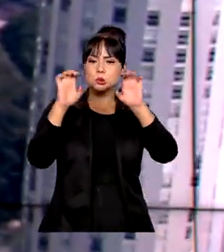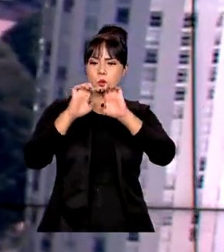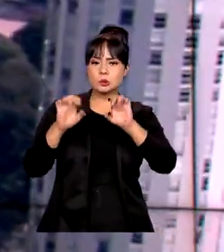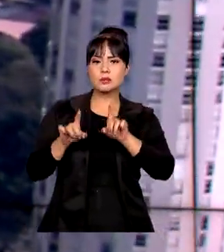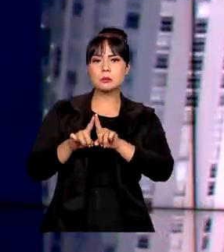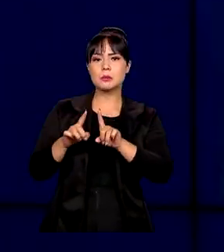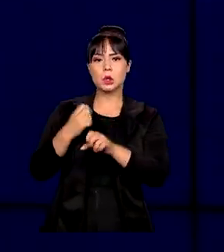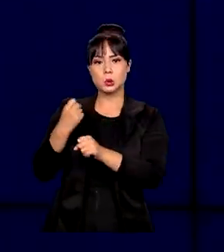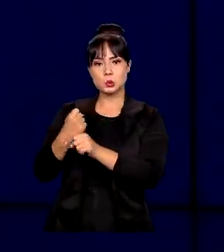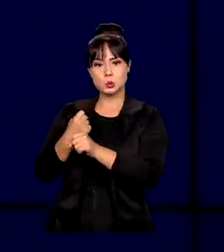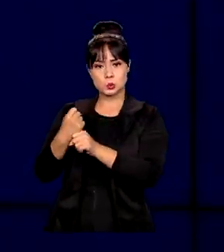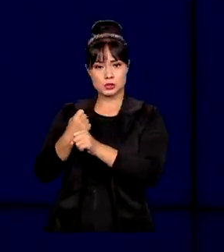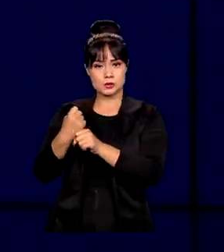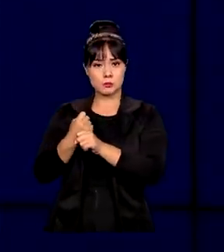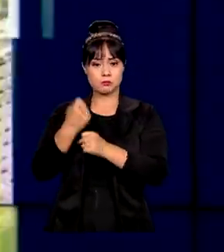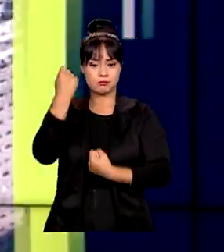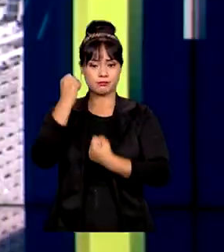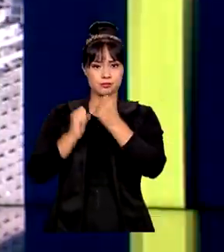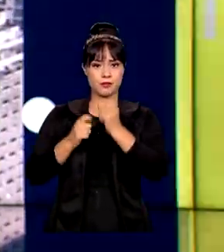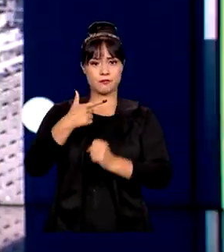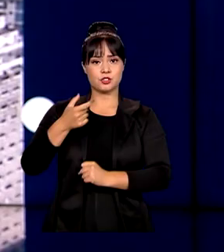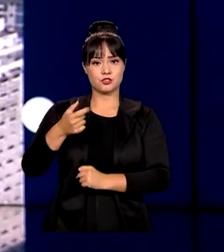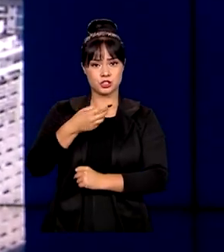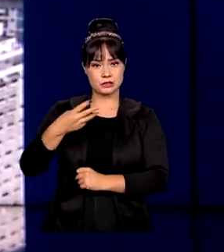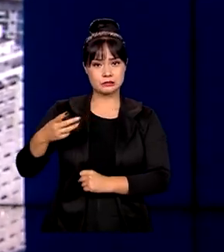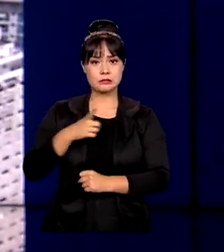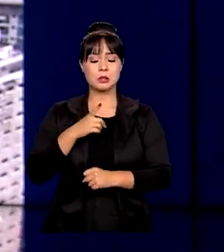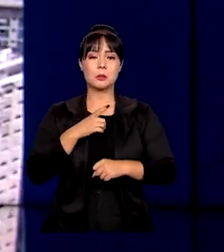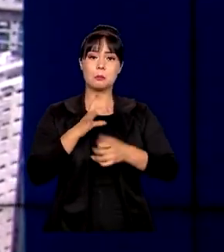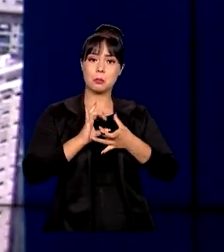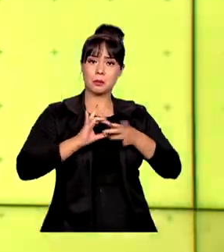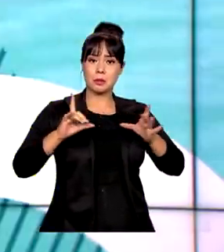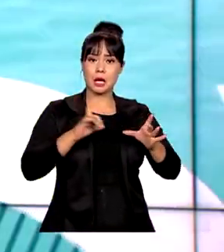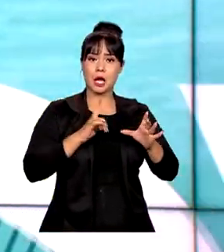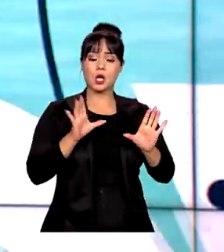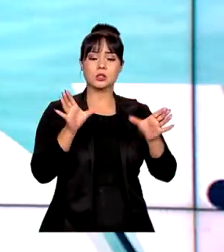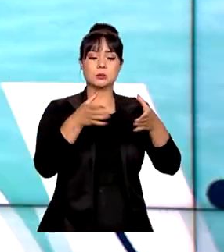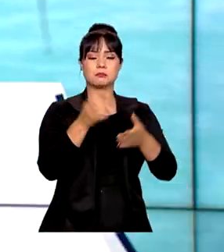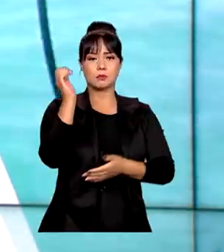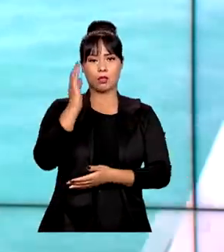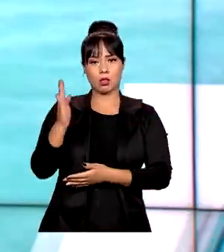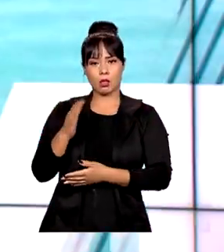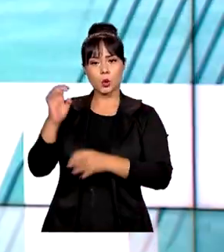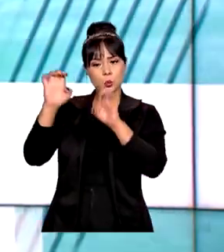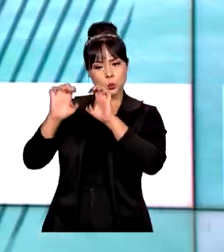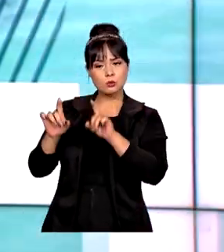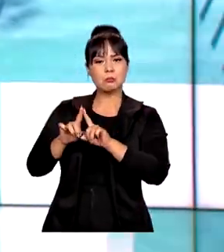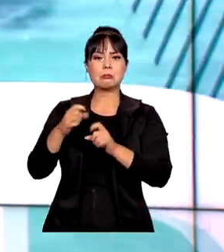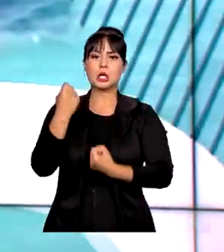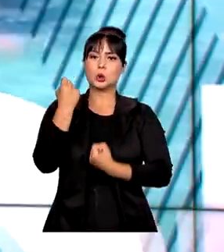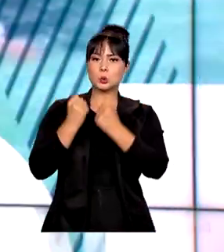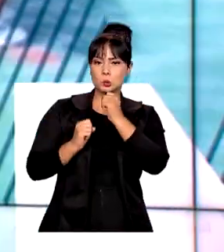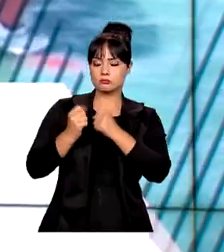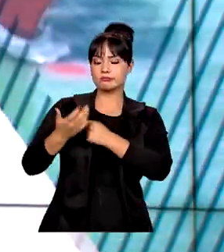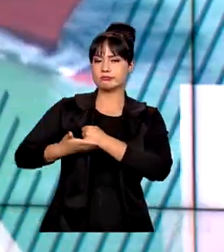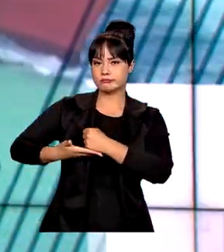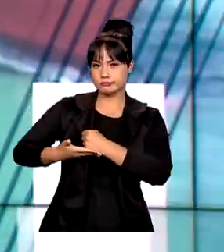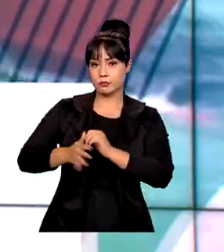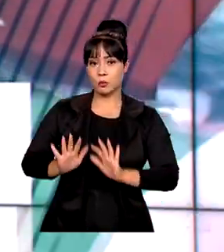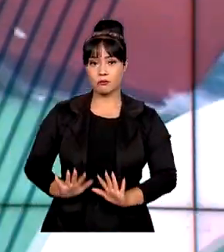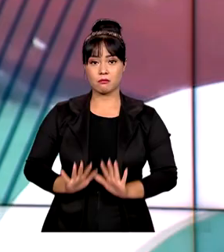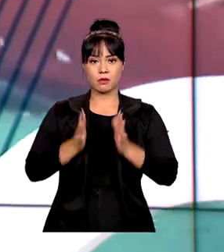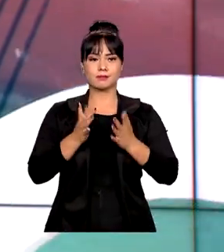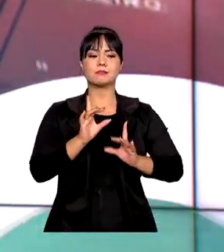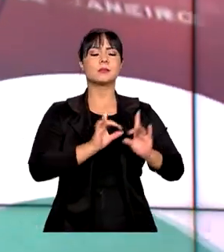reindustrialização 2023 promovido pela Associação Brasileira da infraestrutura e indústrias de base o evento